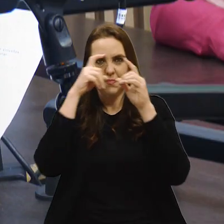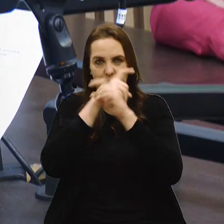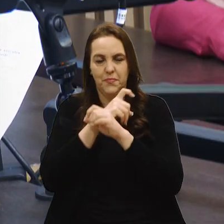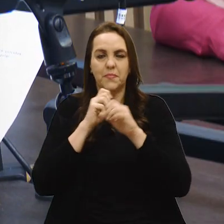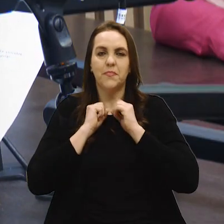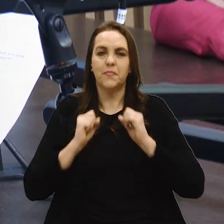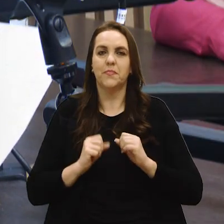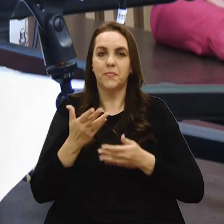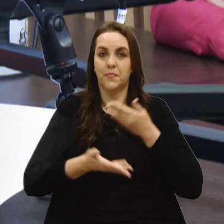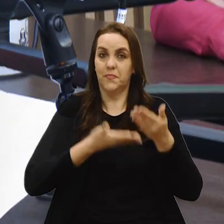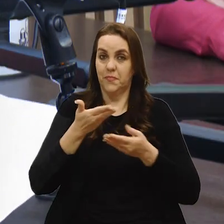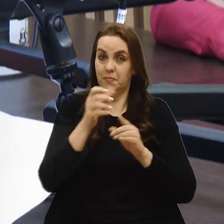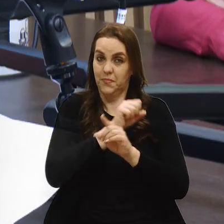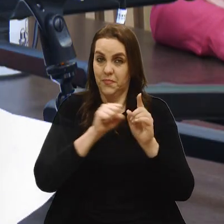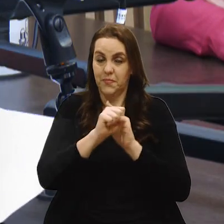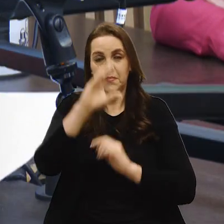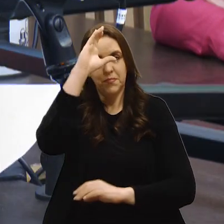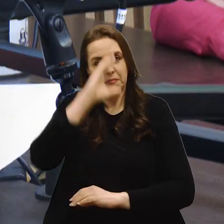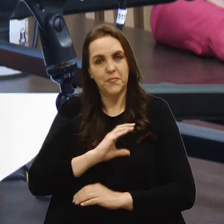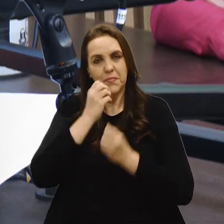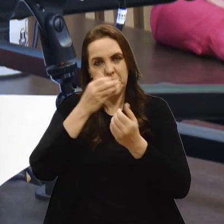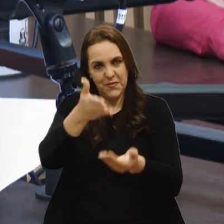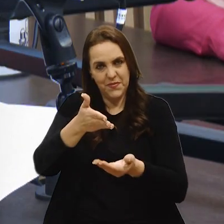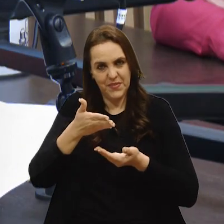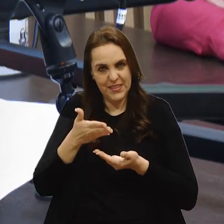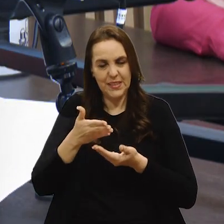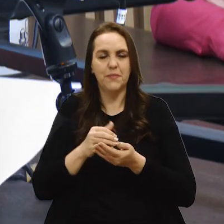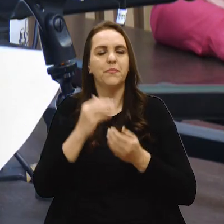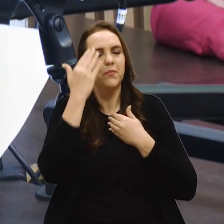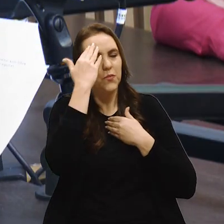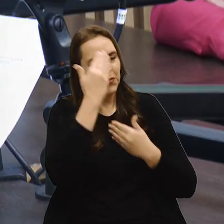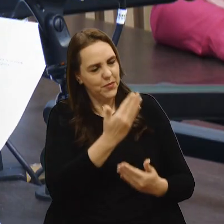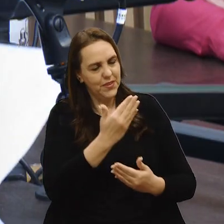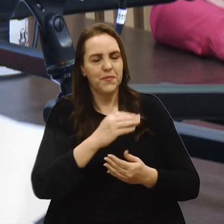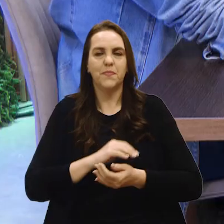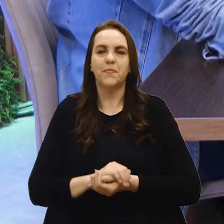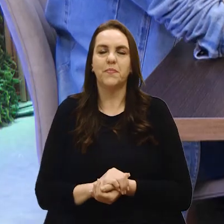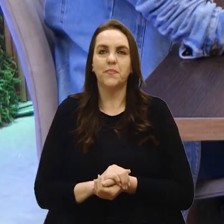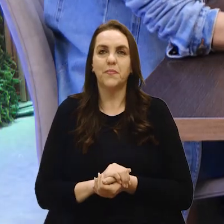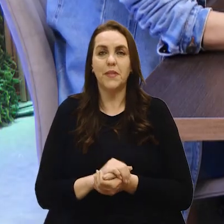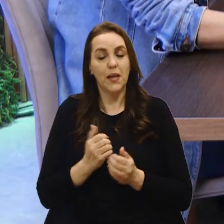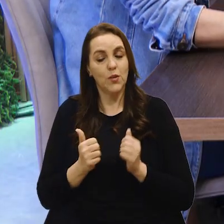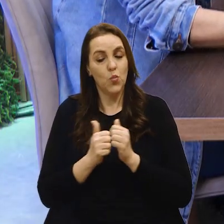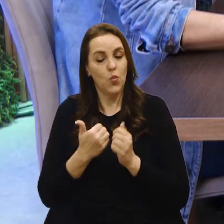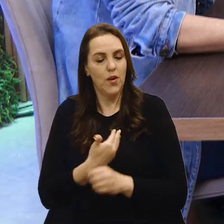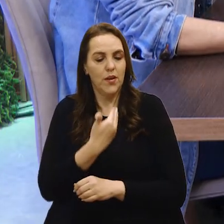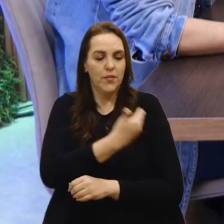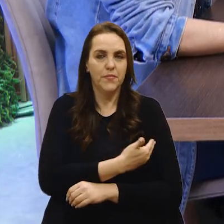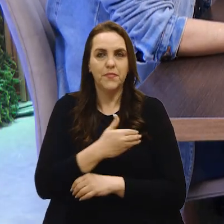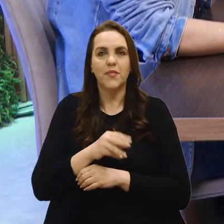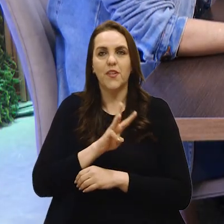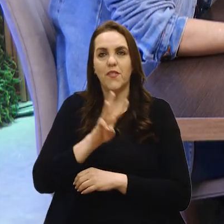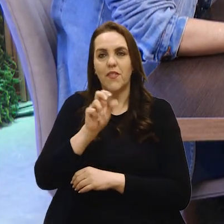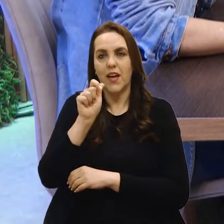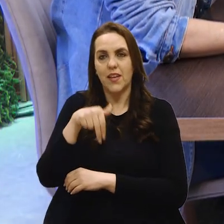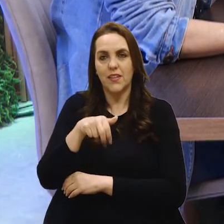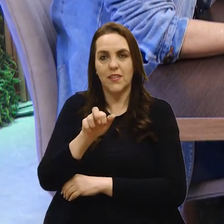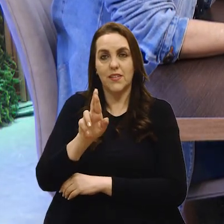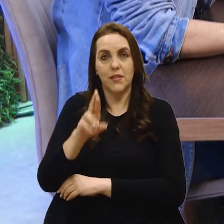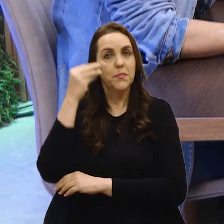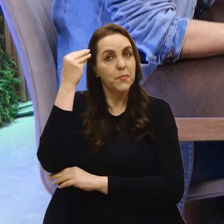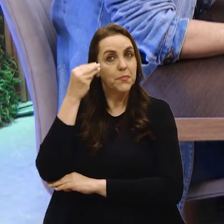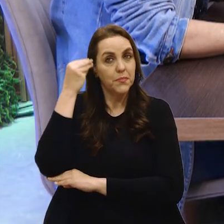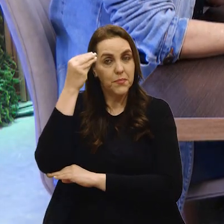de Assistência Social e Cidadania. Seja bem-vinda. Obrigada. E aqui, pertinho de mim, Wagner